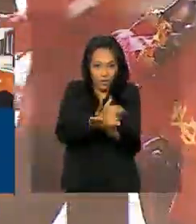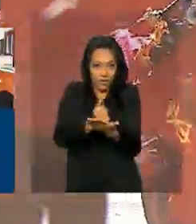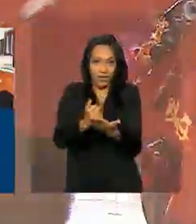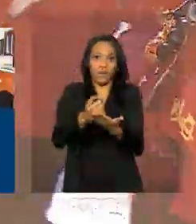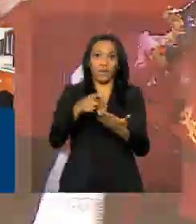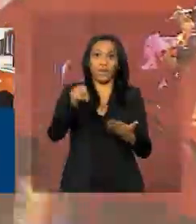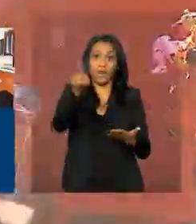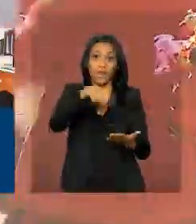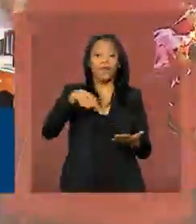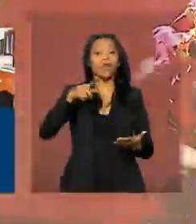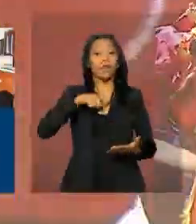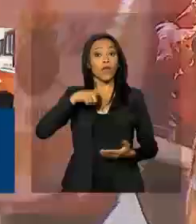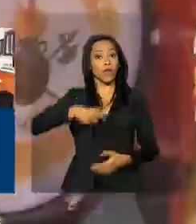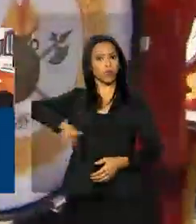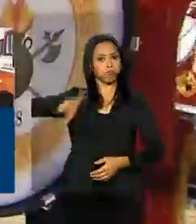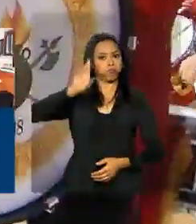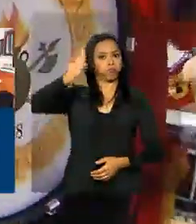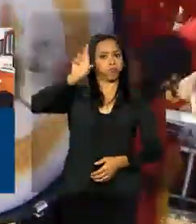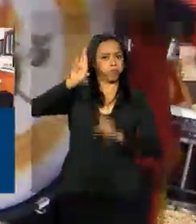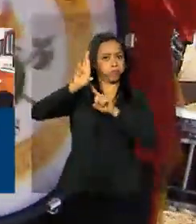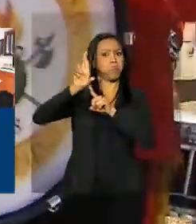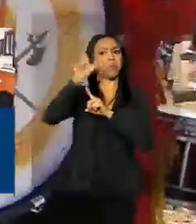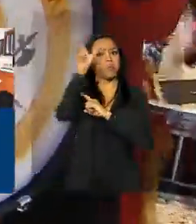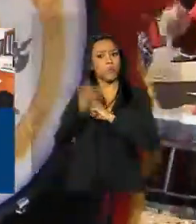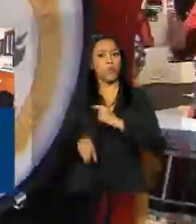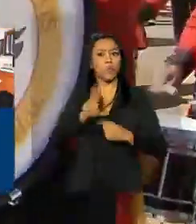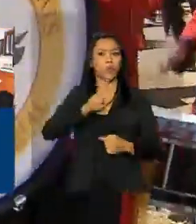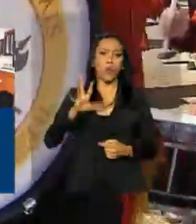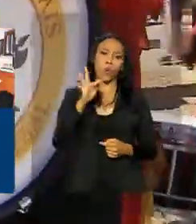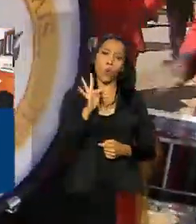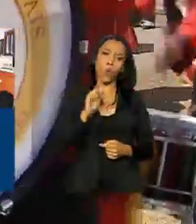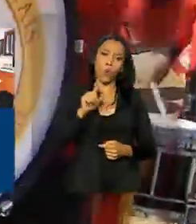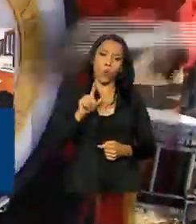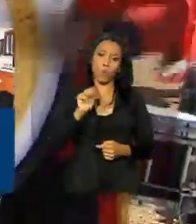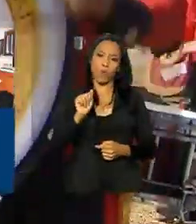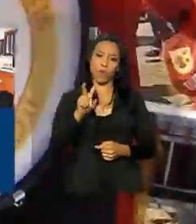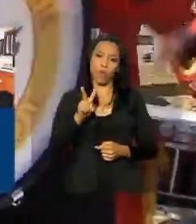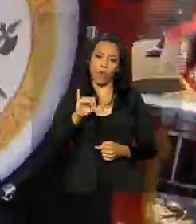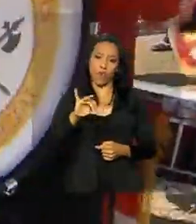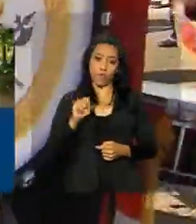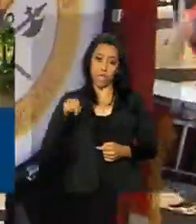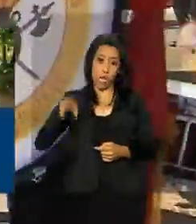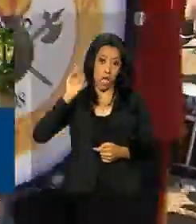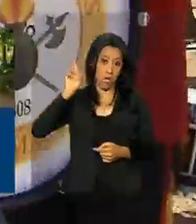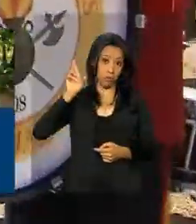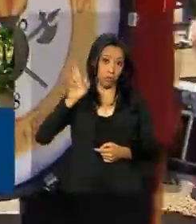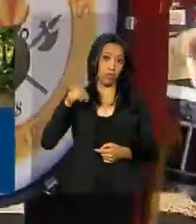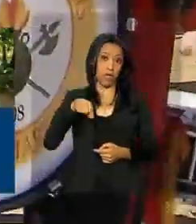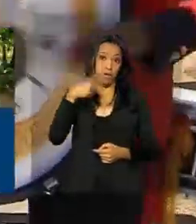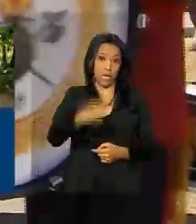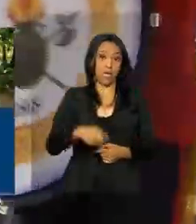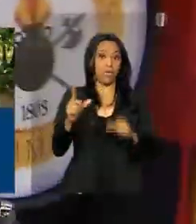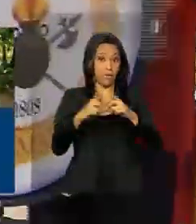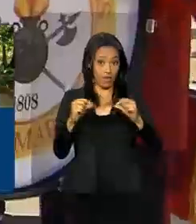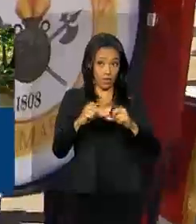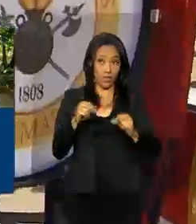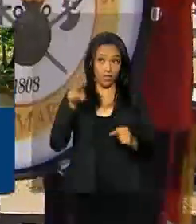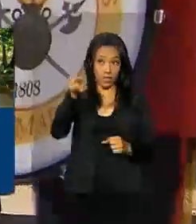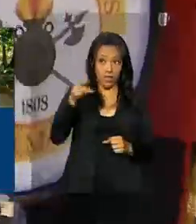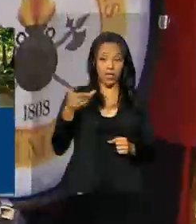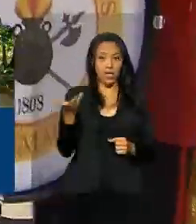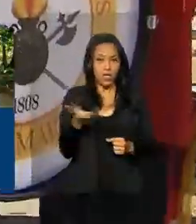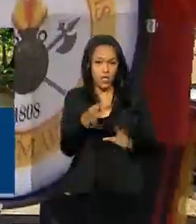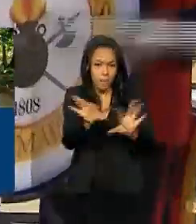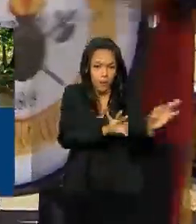pelo comandante Flávio Nascimento, comandante do Grupamento de Fuzileiros Navais de Brasília. Então está dando sequência ali a toda